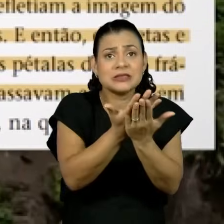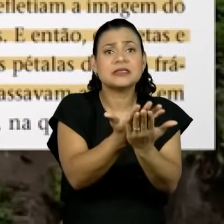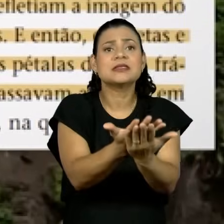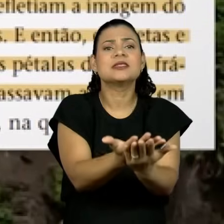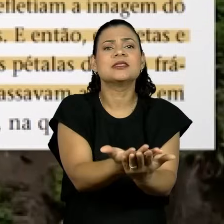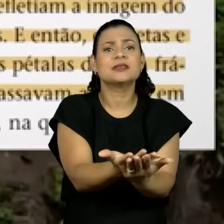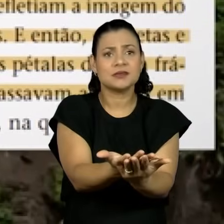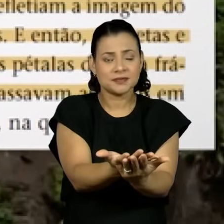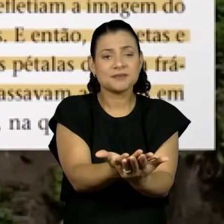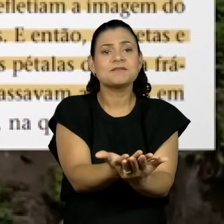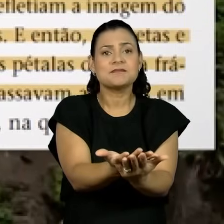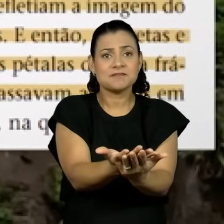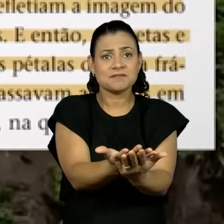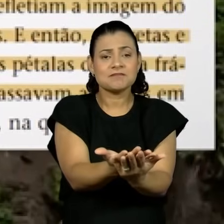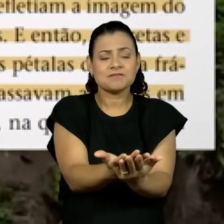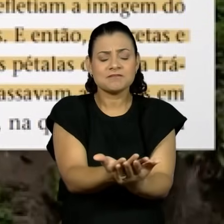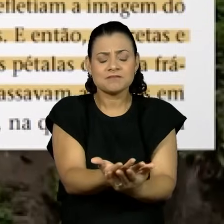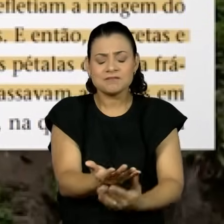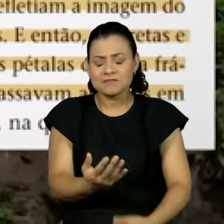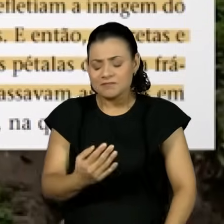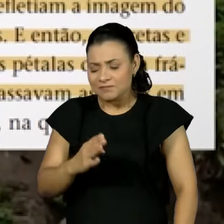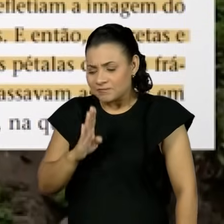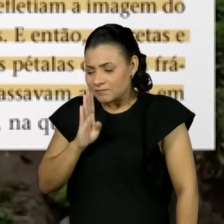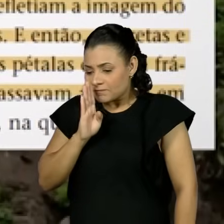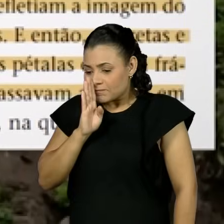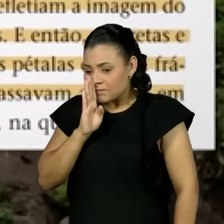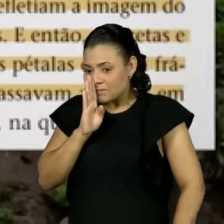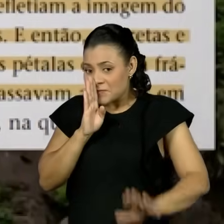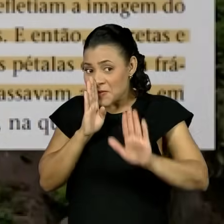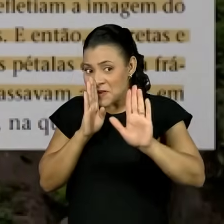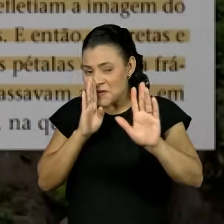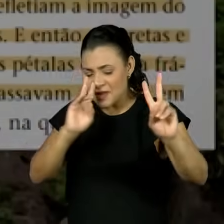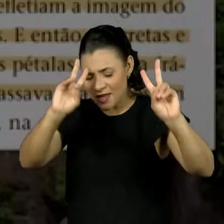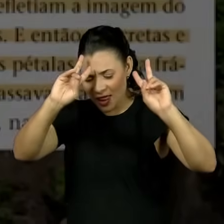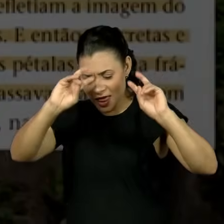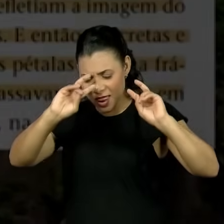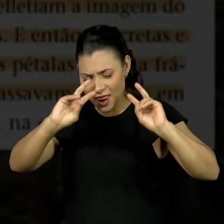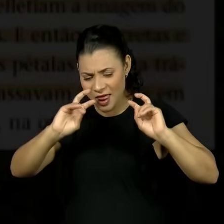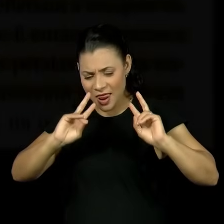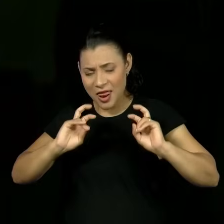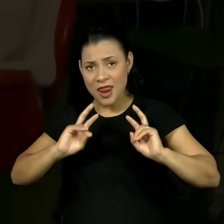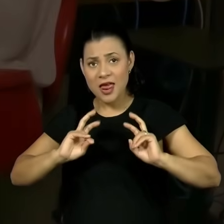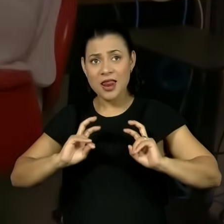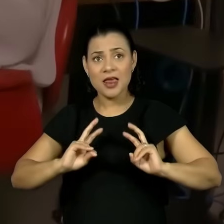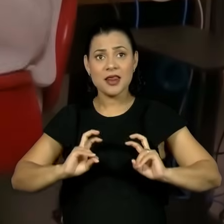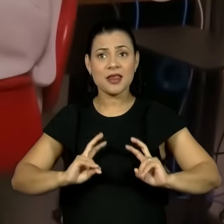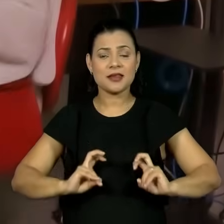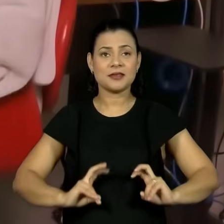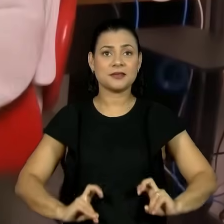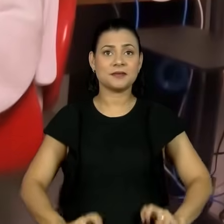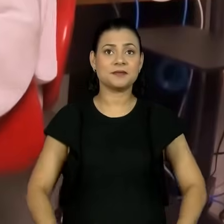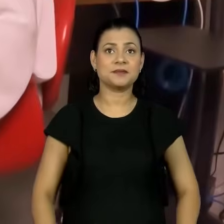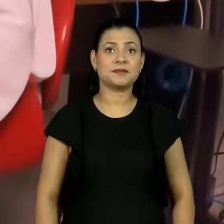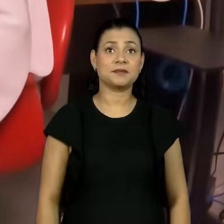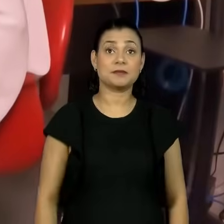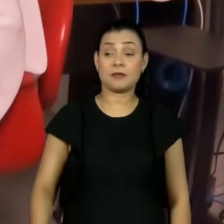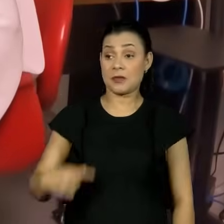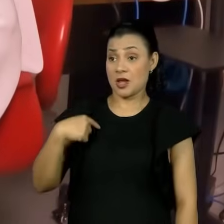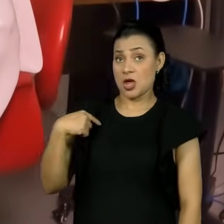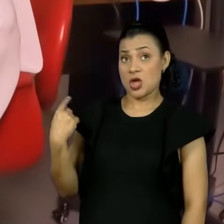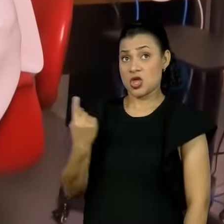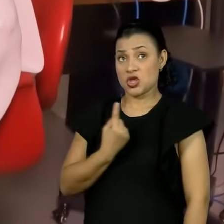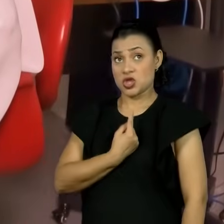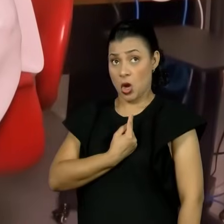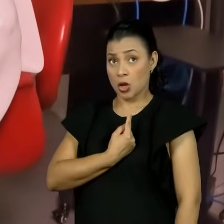timidamente, em silêncio, passava as mãos em suas entrepernas. Não nos tornamos